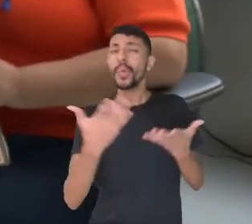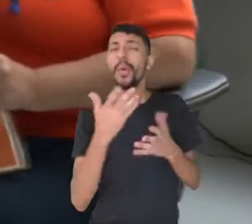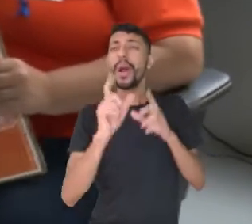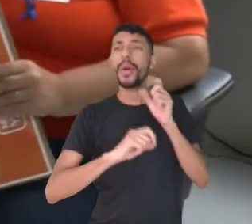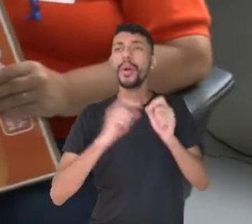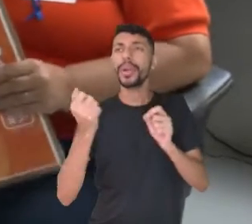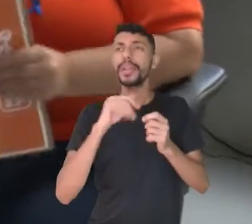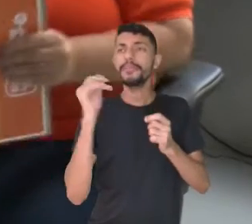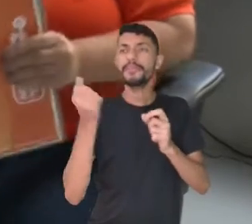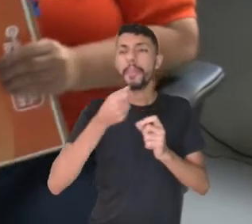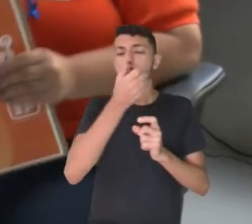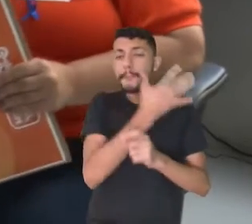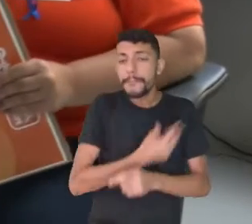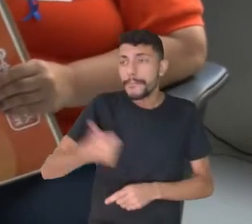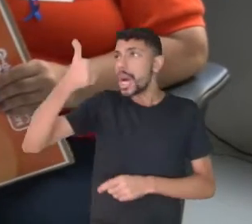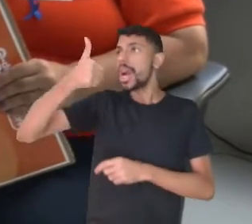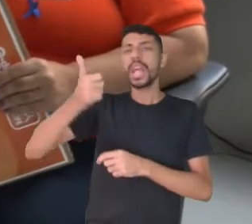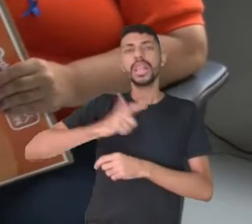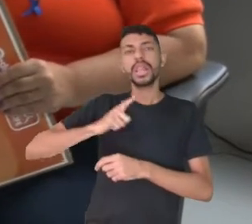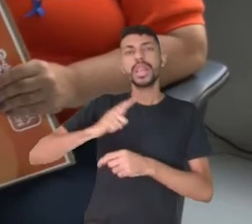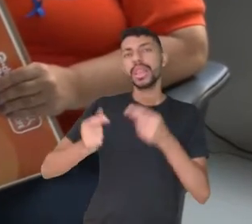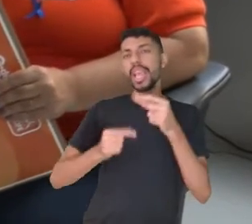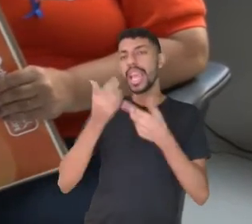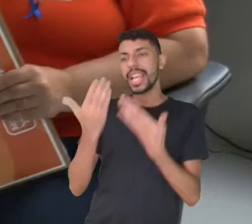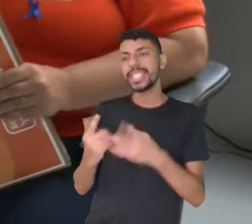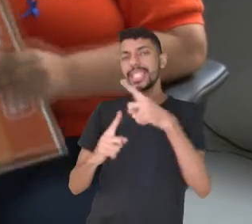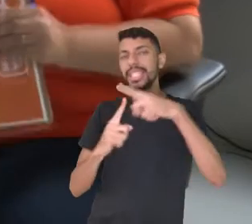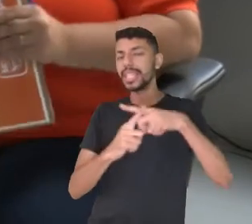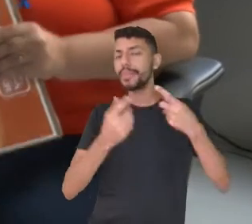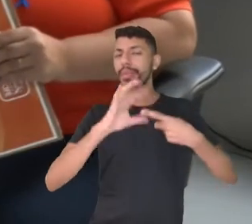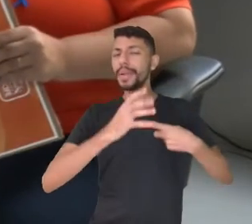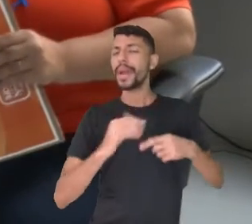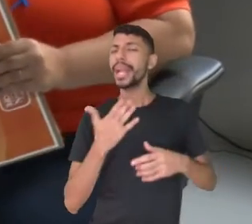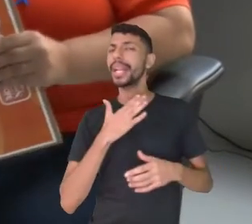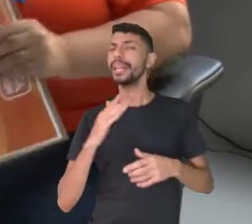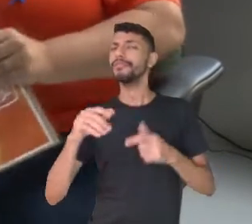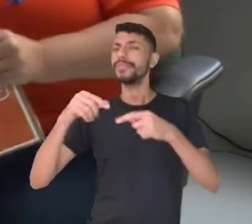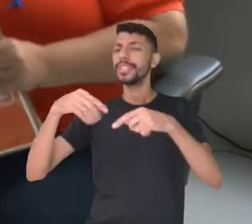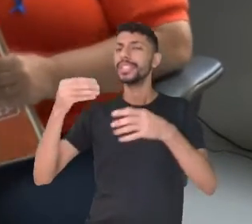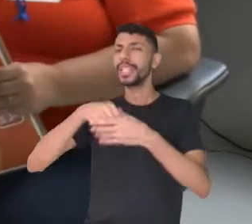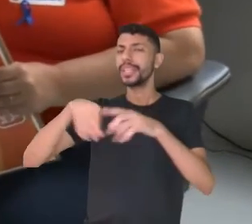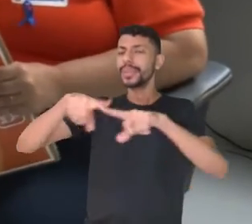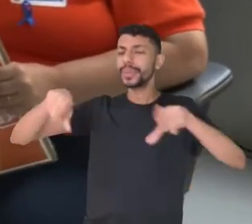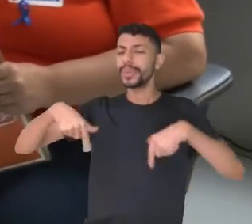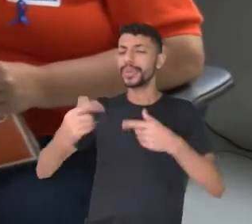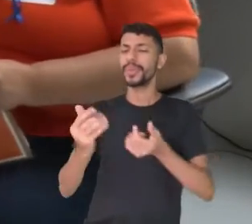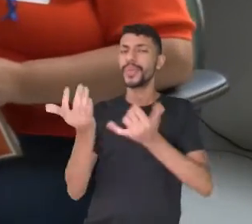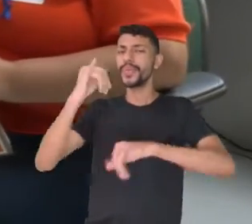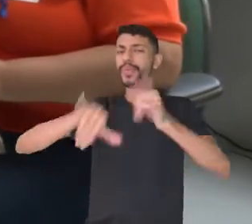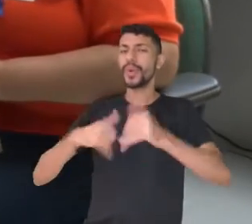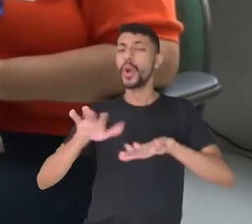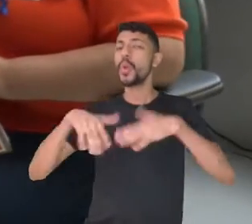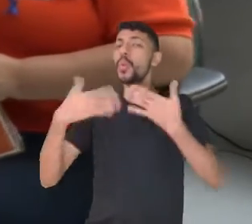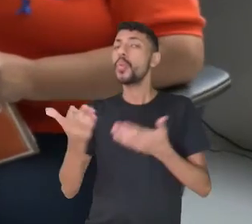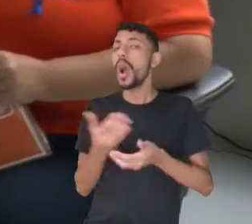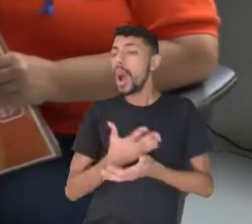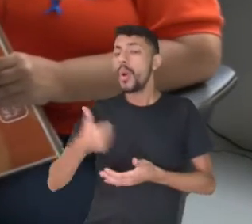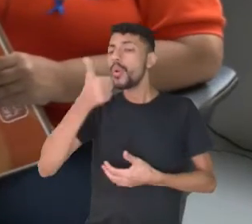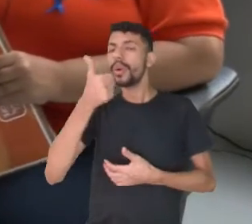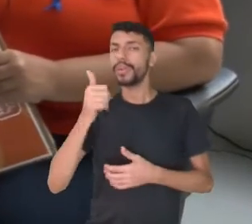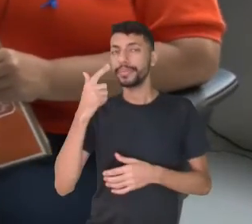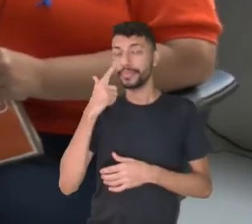esse tipo de máquina nos laboratórios? Qual é a vantagem aí para o laboratório e também para o paciente, André? Bom,